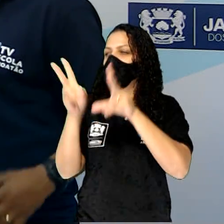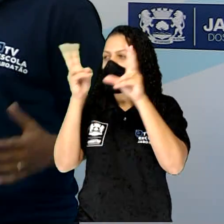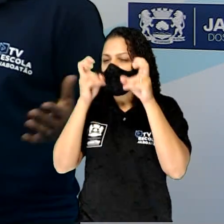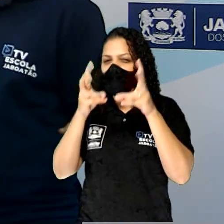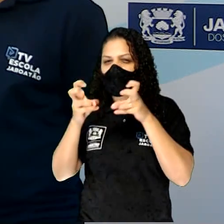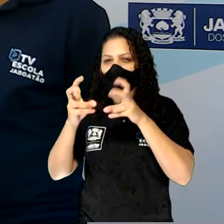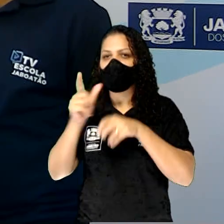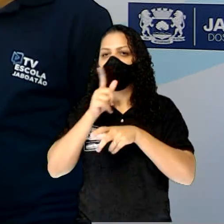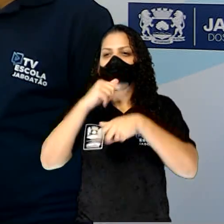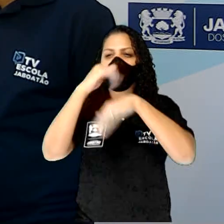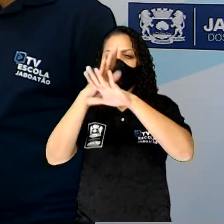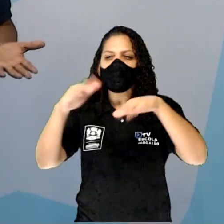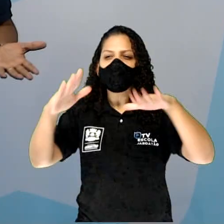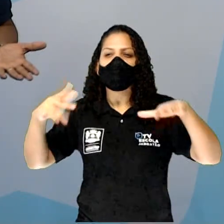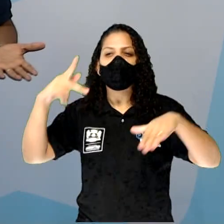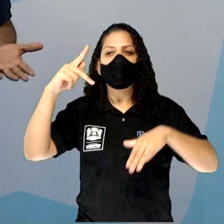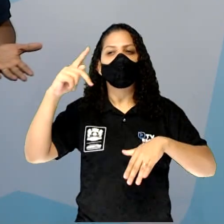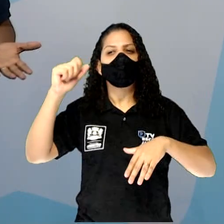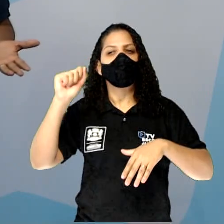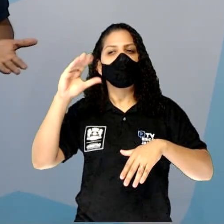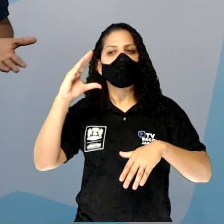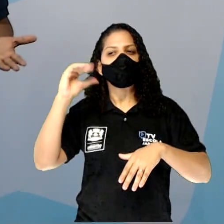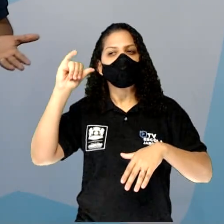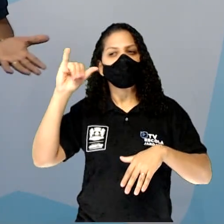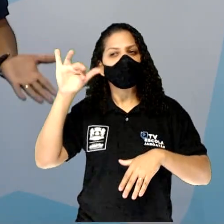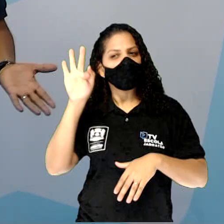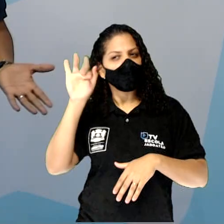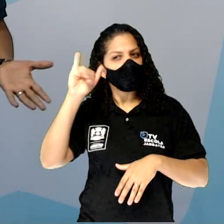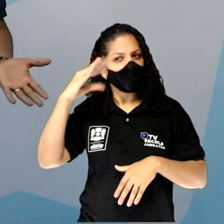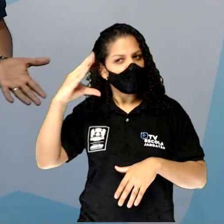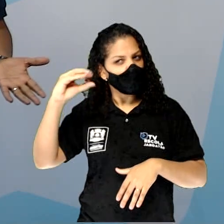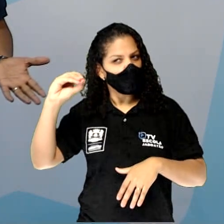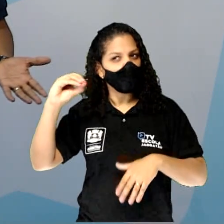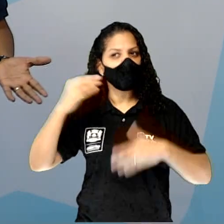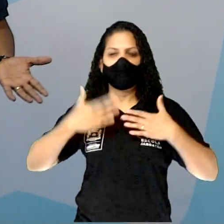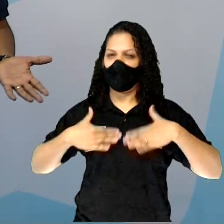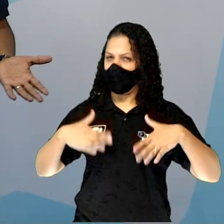de Pacífico ele não tem nada. Mas vamos lá.